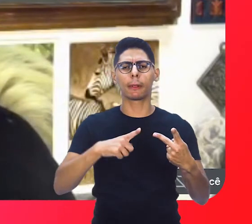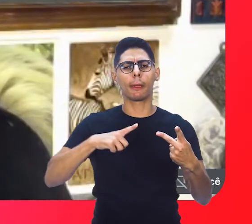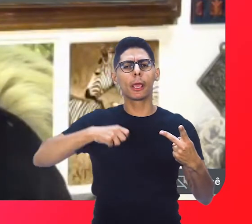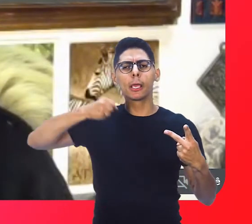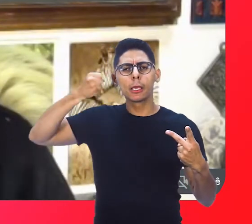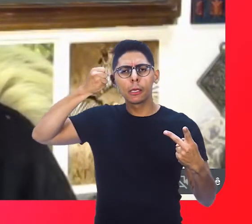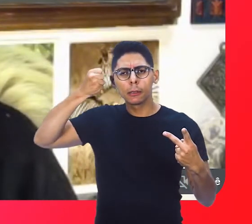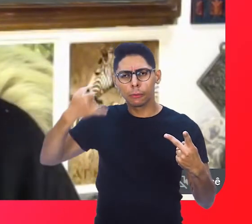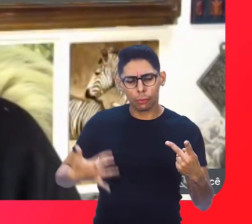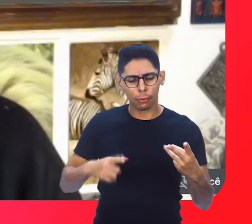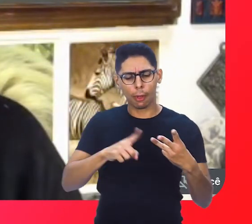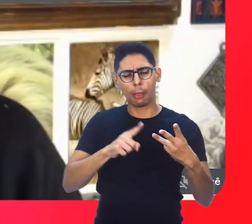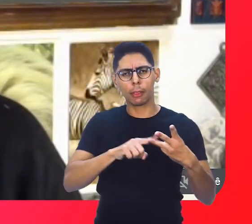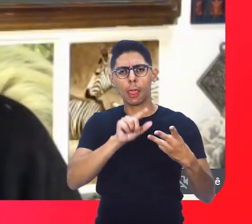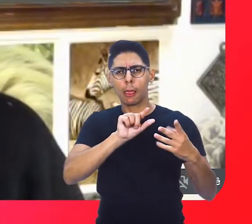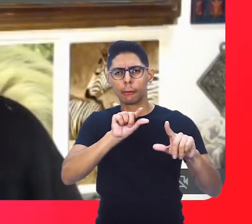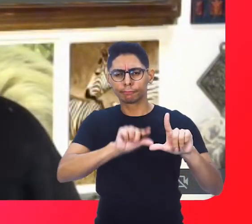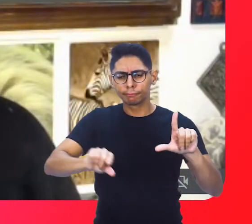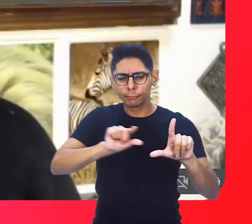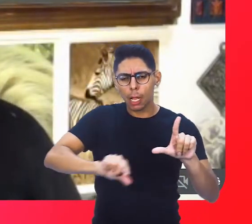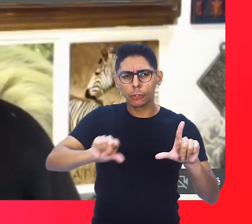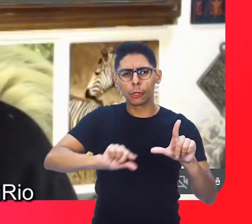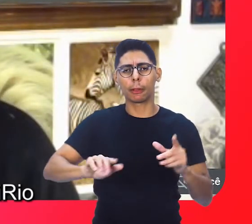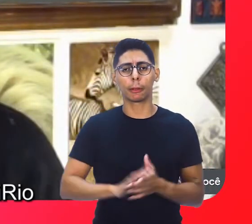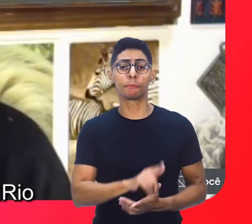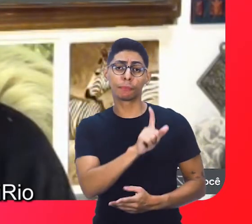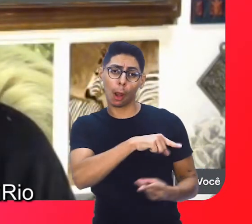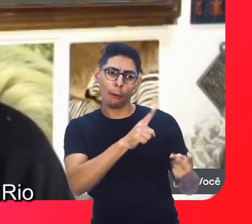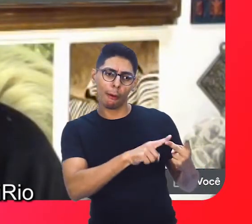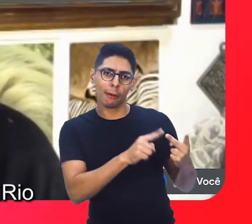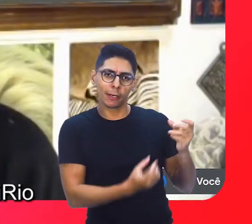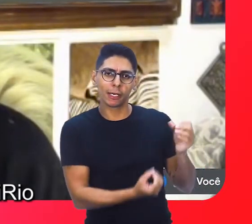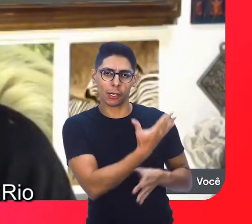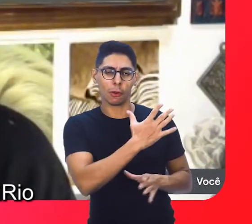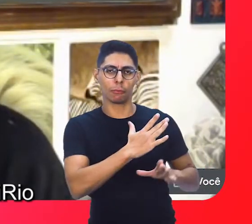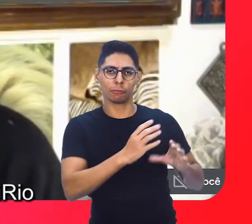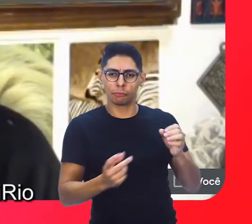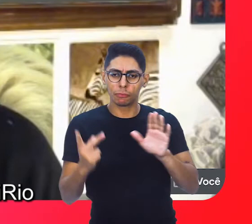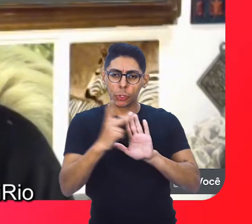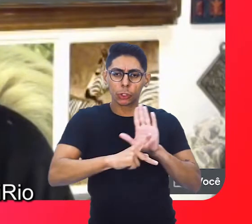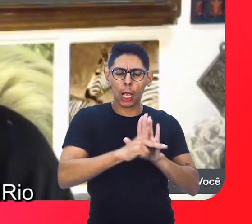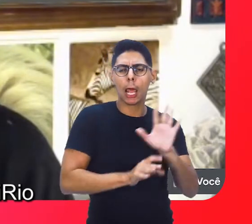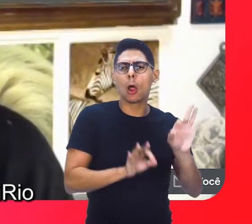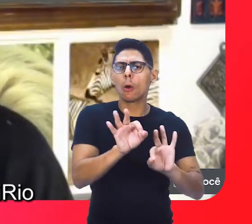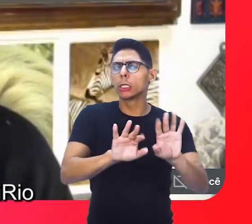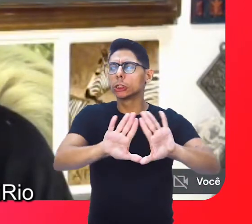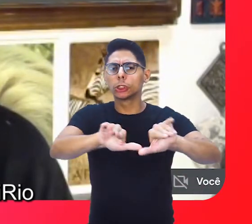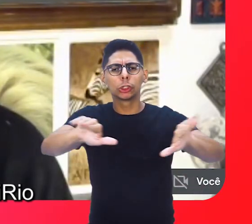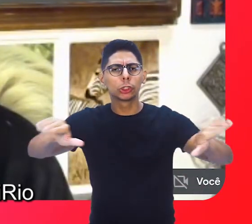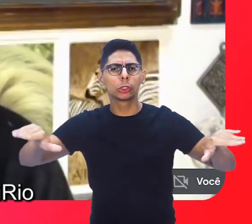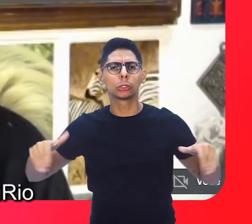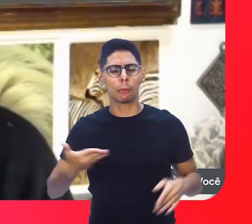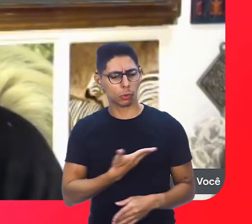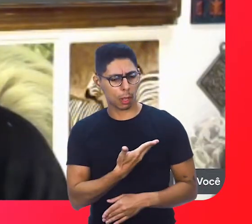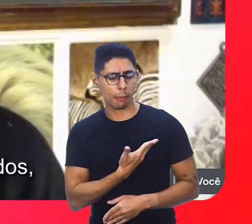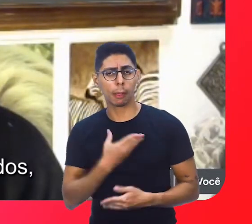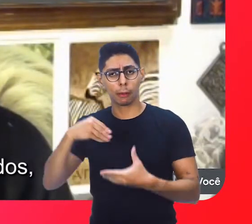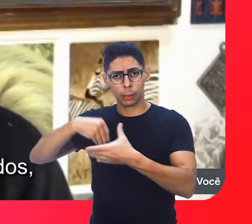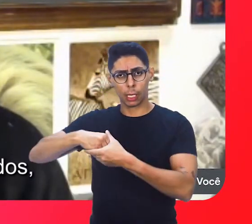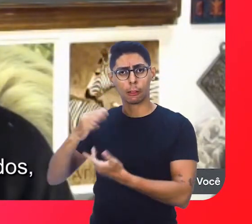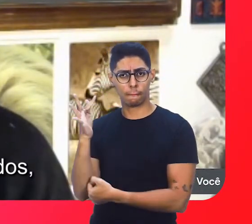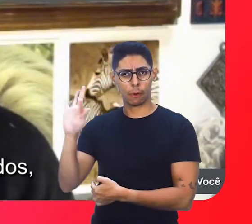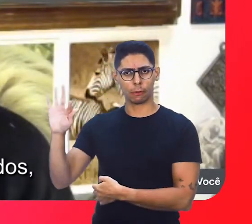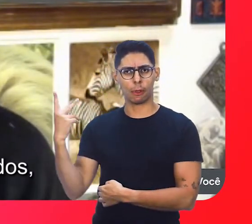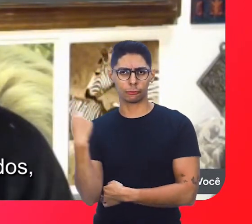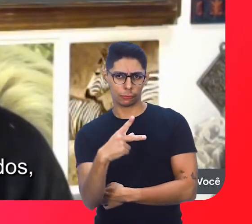ter tudo. E ela criou grupos inclusivos, né? Mobilizou os amigos e as amigas da Unirio, e é um